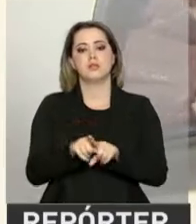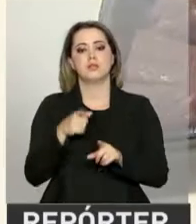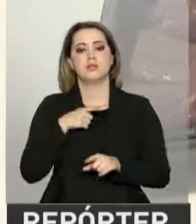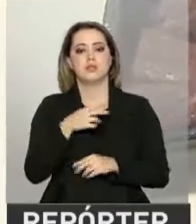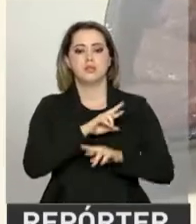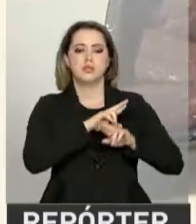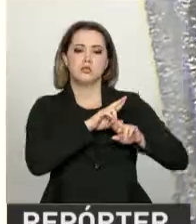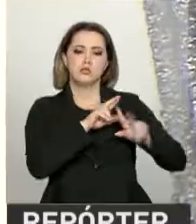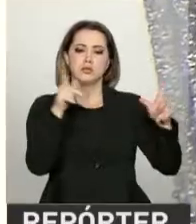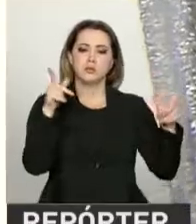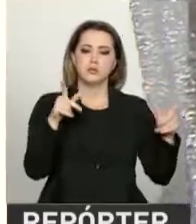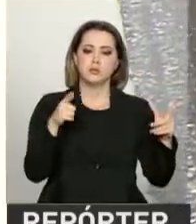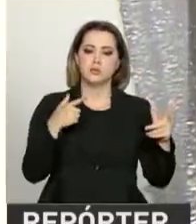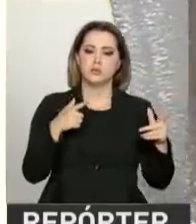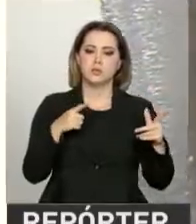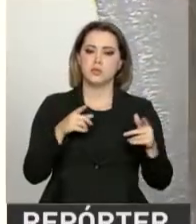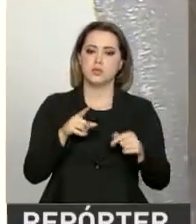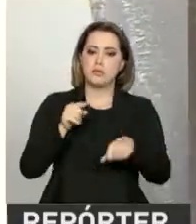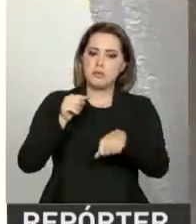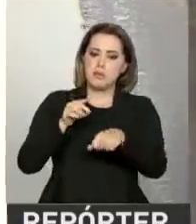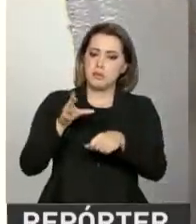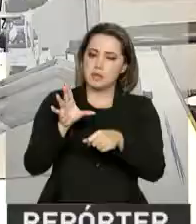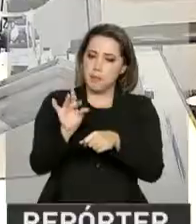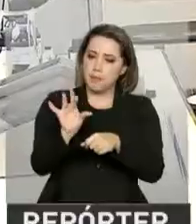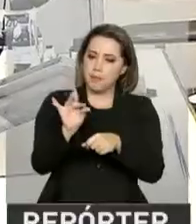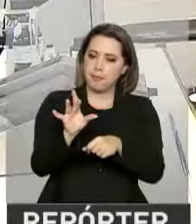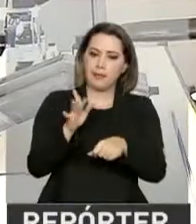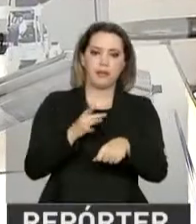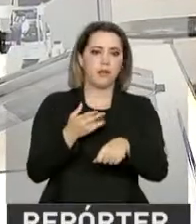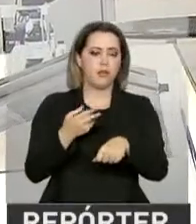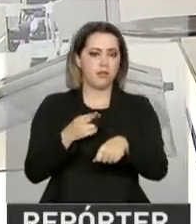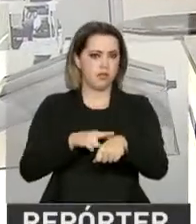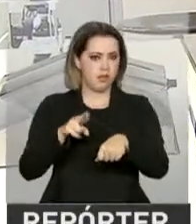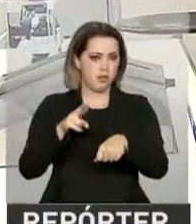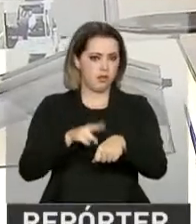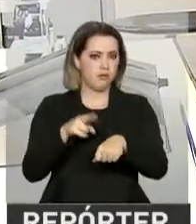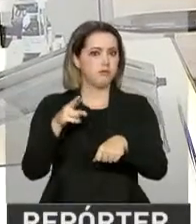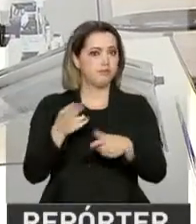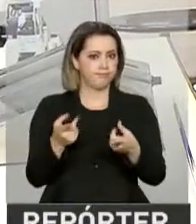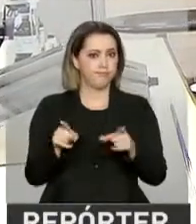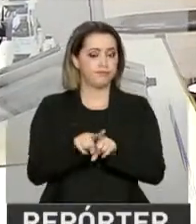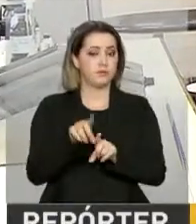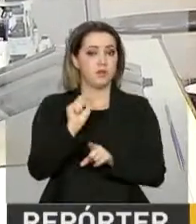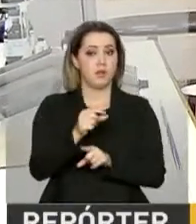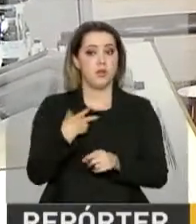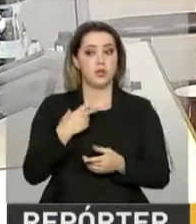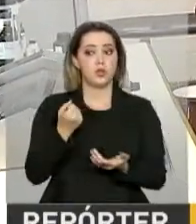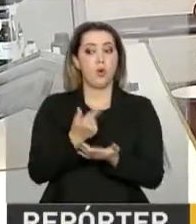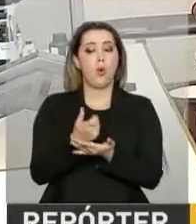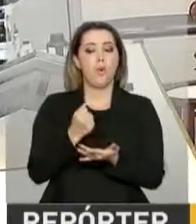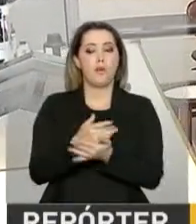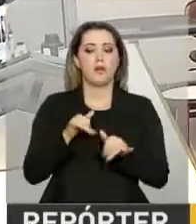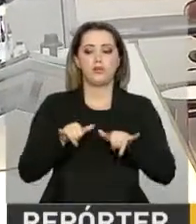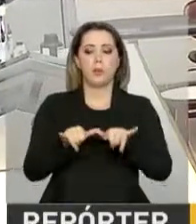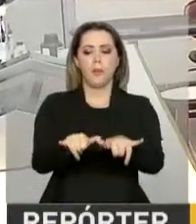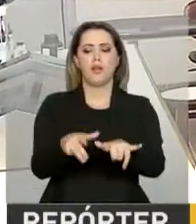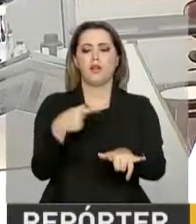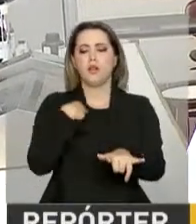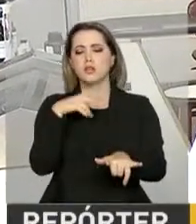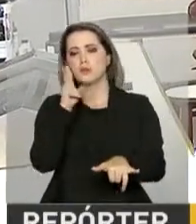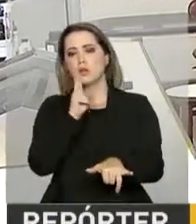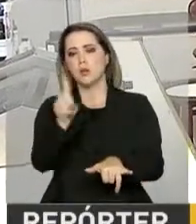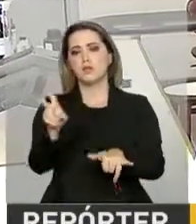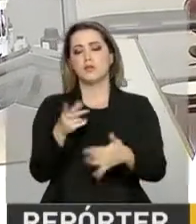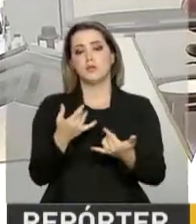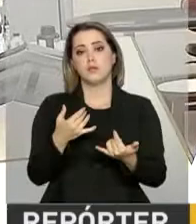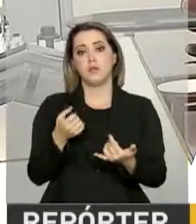há uma diferença na consistência da carne. O que a gente tem que levar em consideração quando for fazer a compra no supermercado é fazer